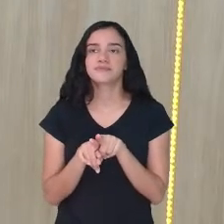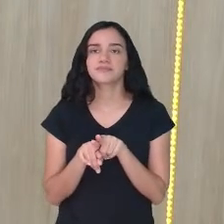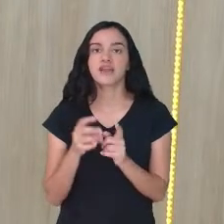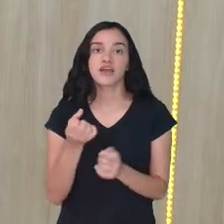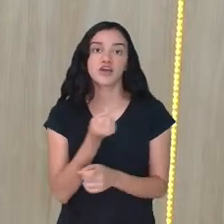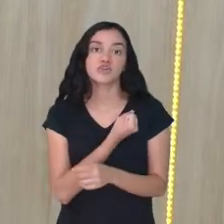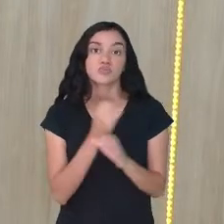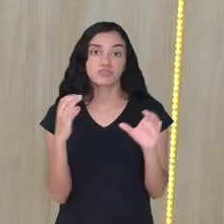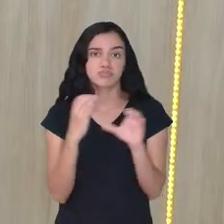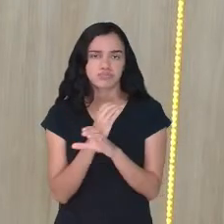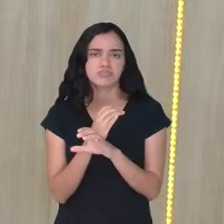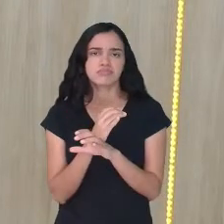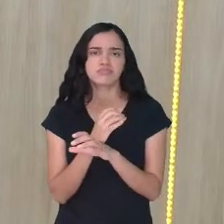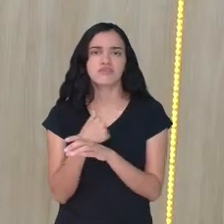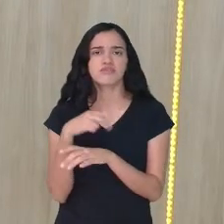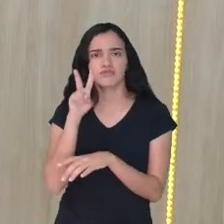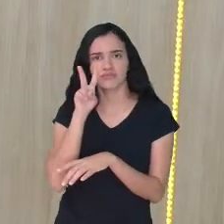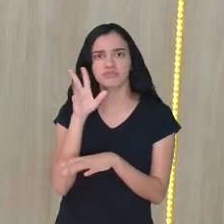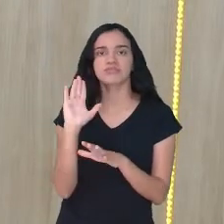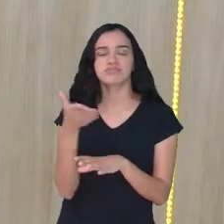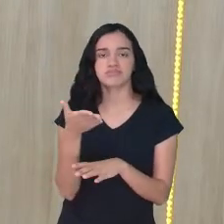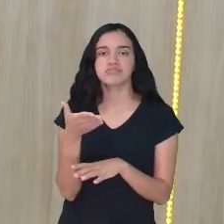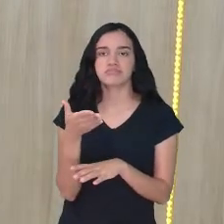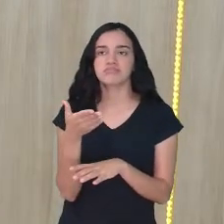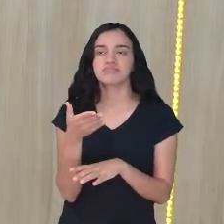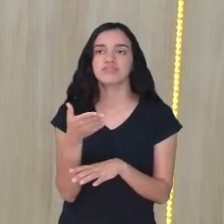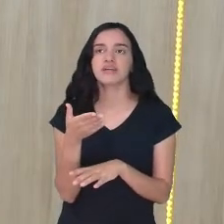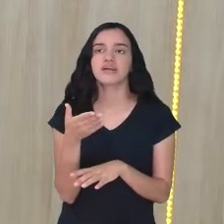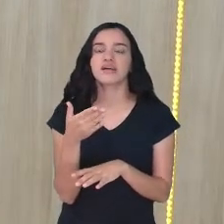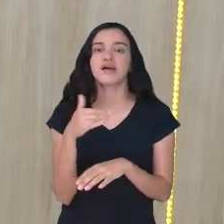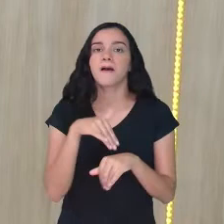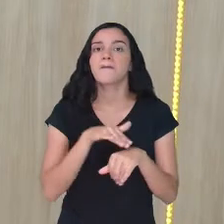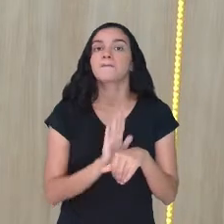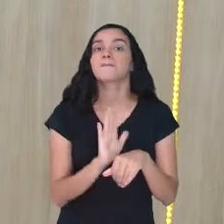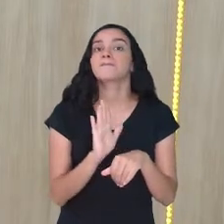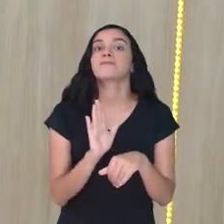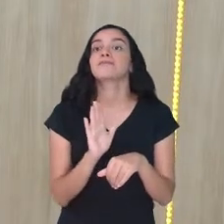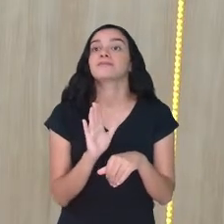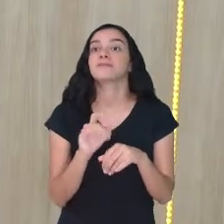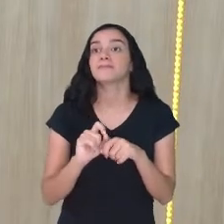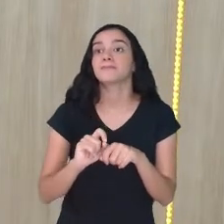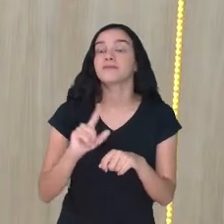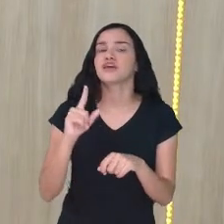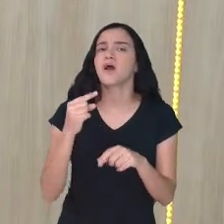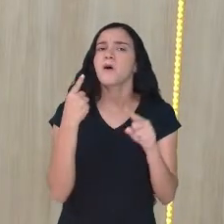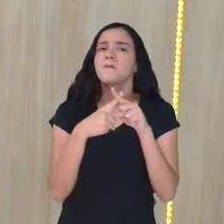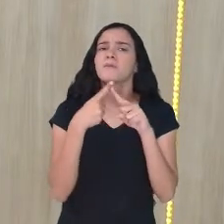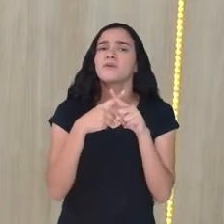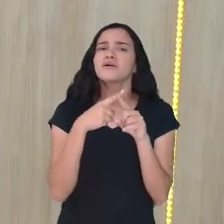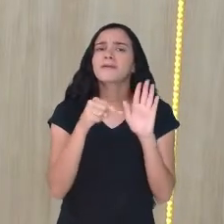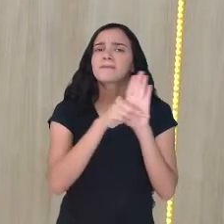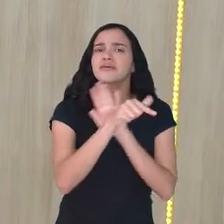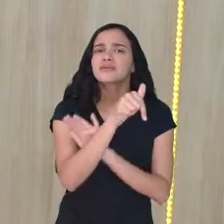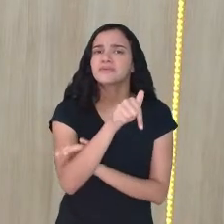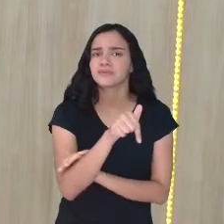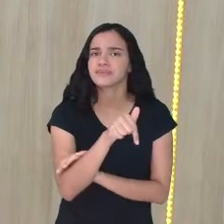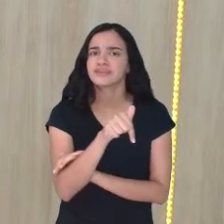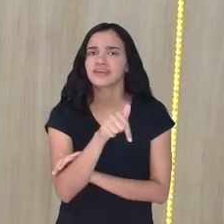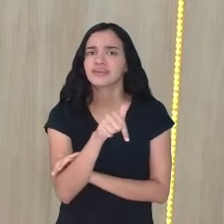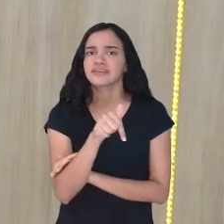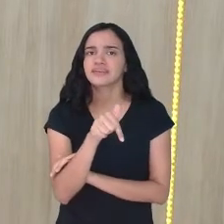os números inteiros a gente já viu. Aqui, quem é maior, quem é menor. Por que menos 7